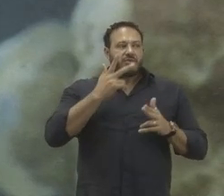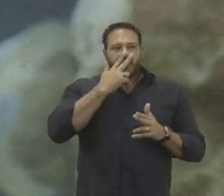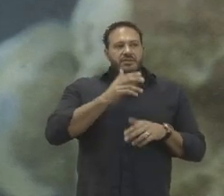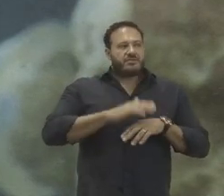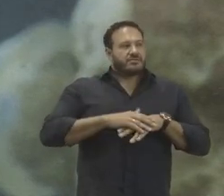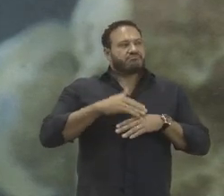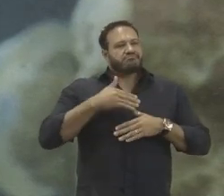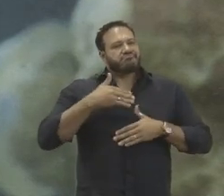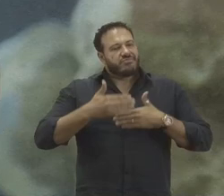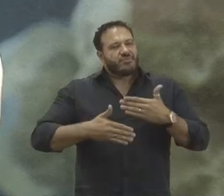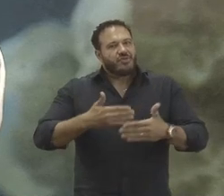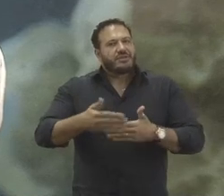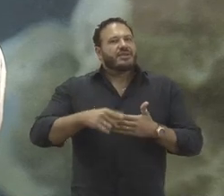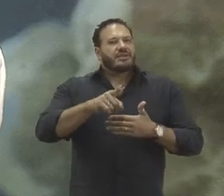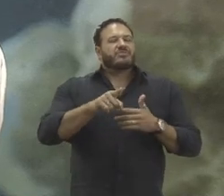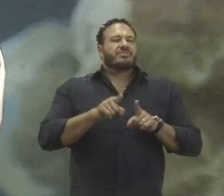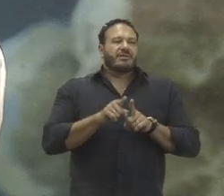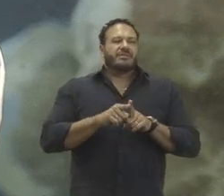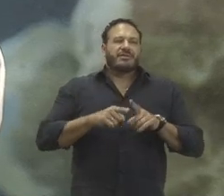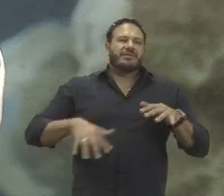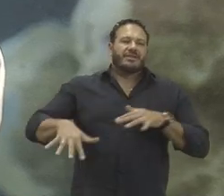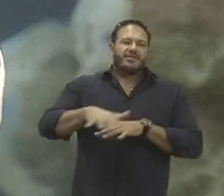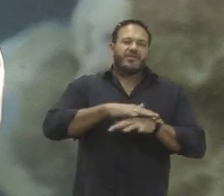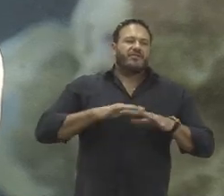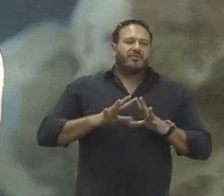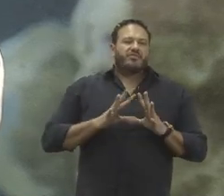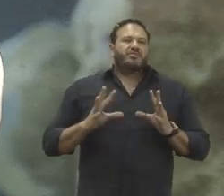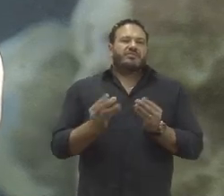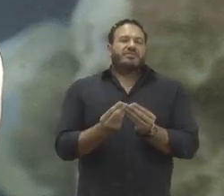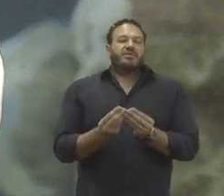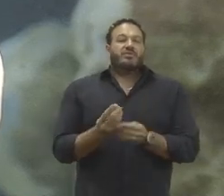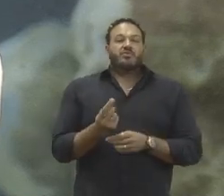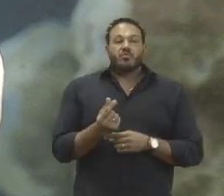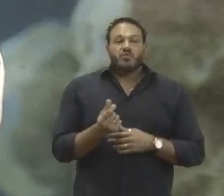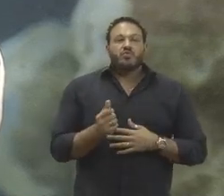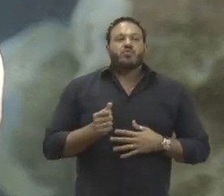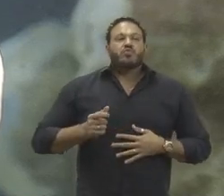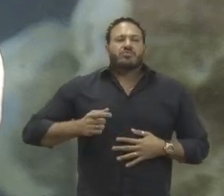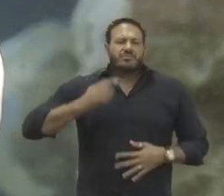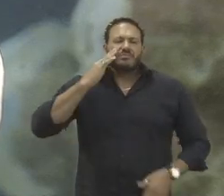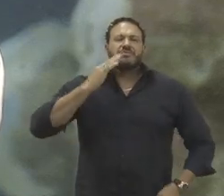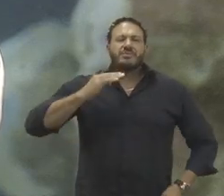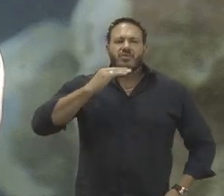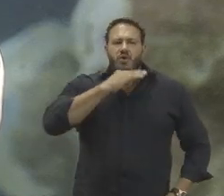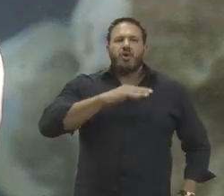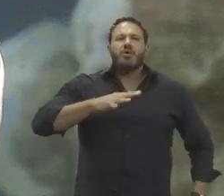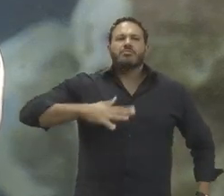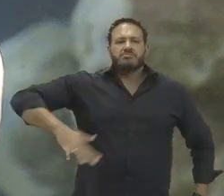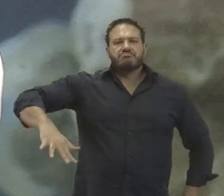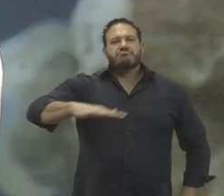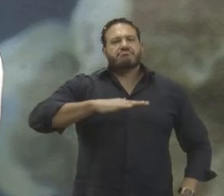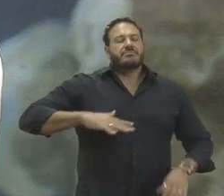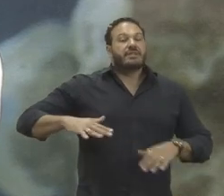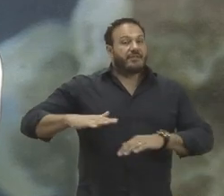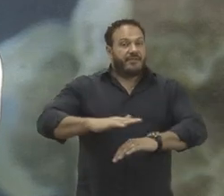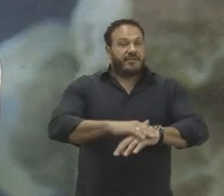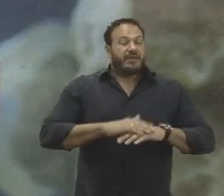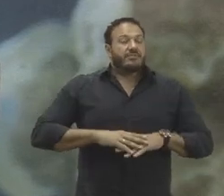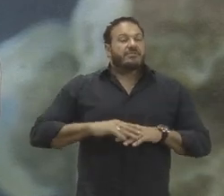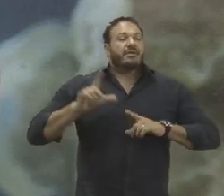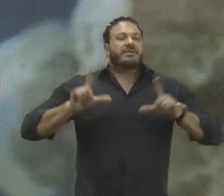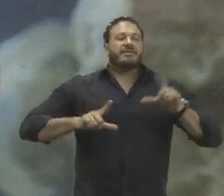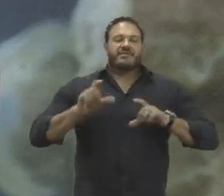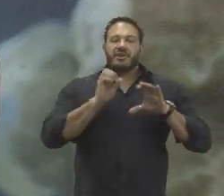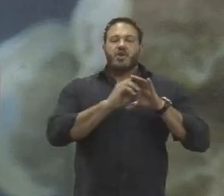processo que que também envolveu Esse aumento de custo que obviamente faz com que fez com que a TV Globo decidisse lá que não